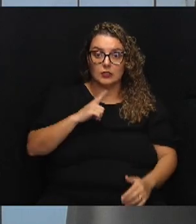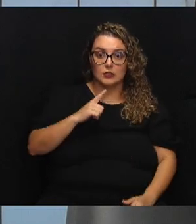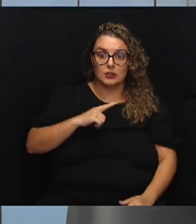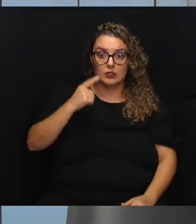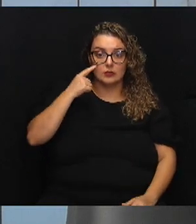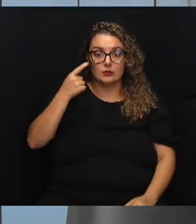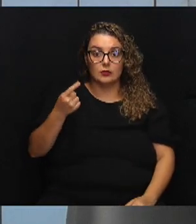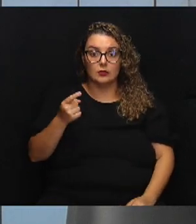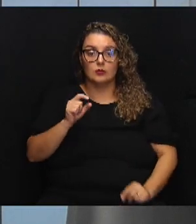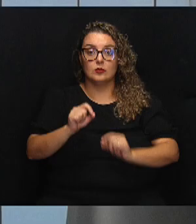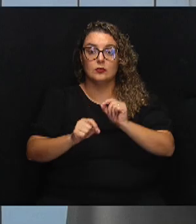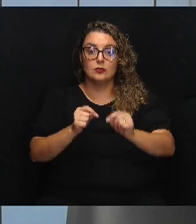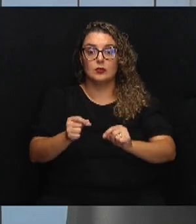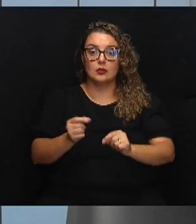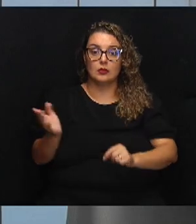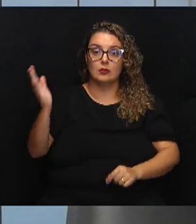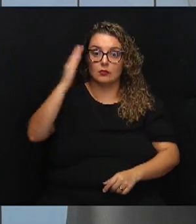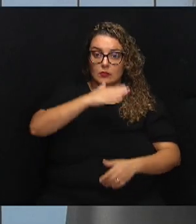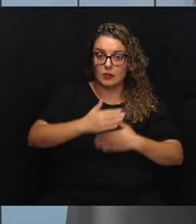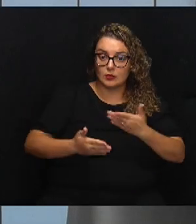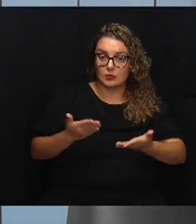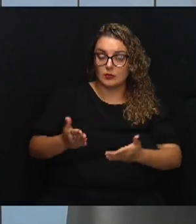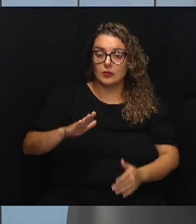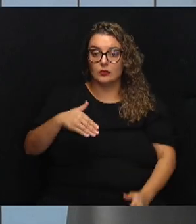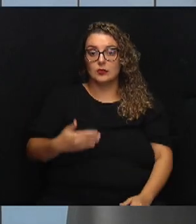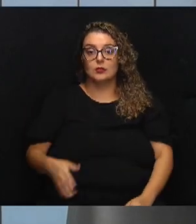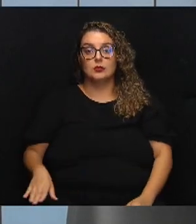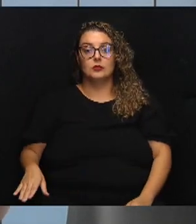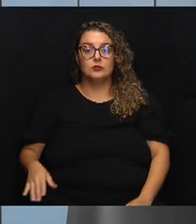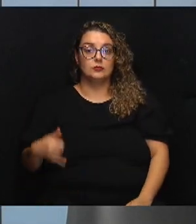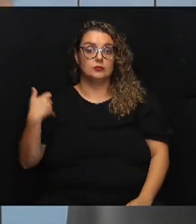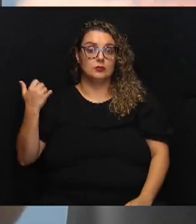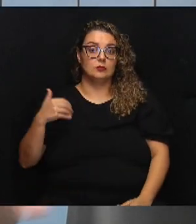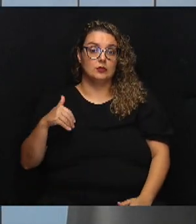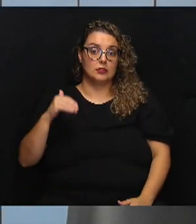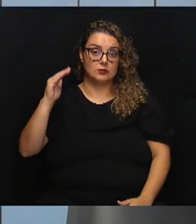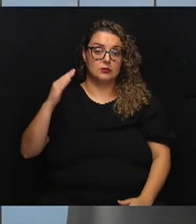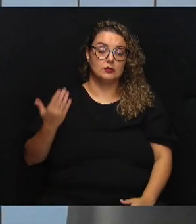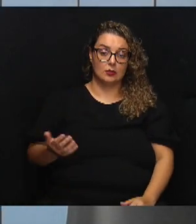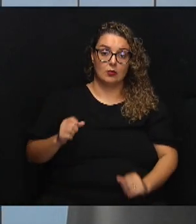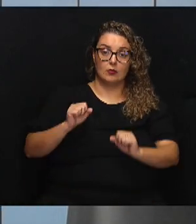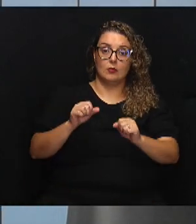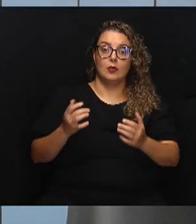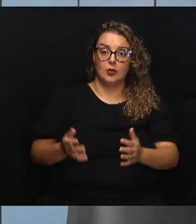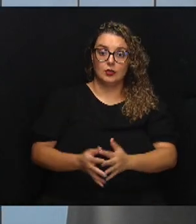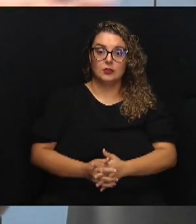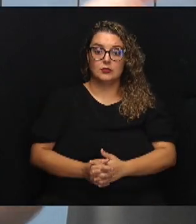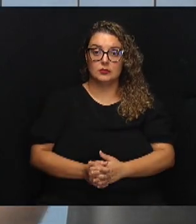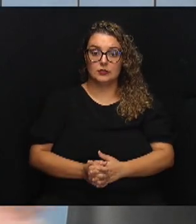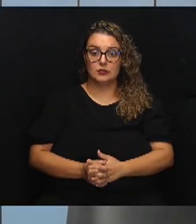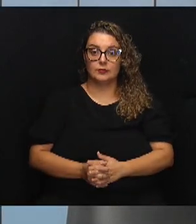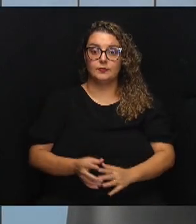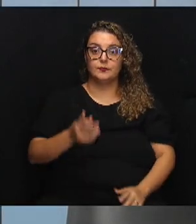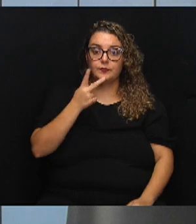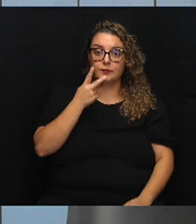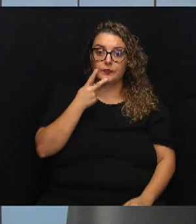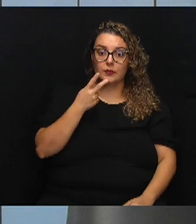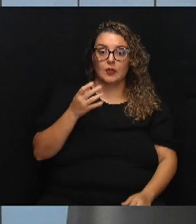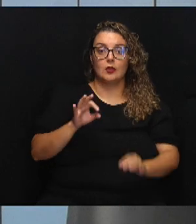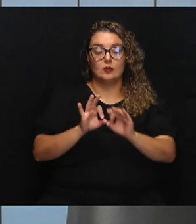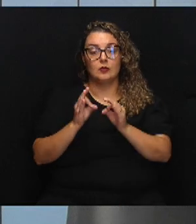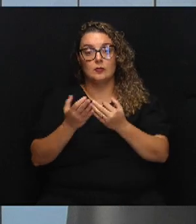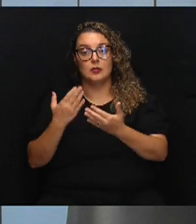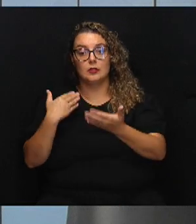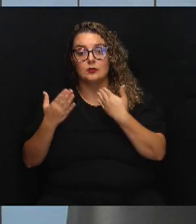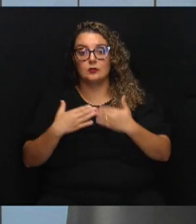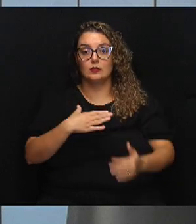maus tratos, para que quando ele chegue lá na fase adulta, né, ele também possa falar com seus familiares, né, com